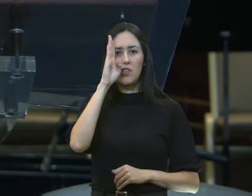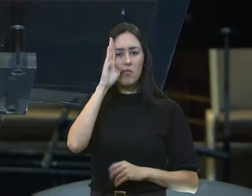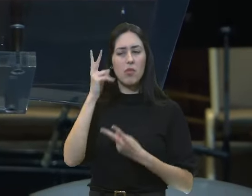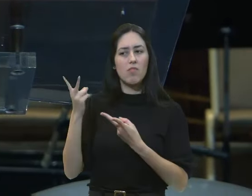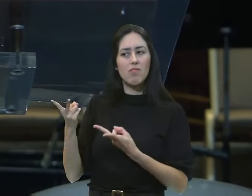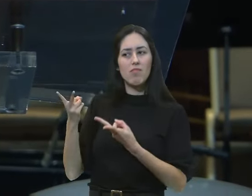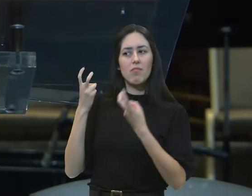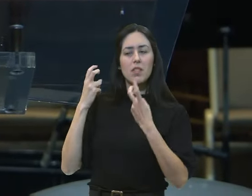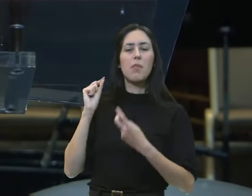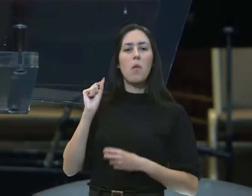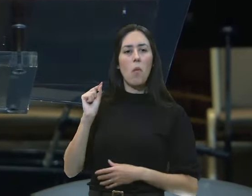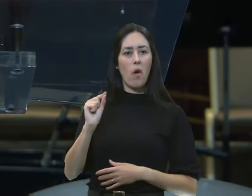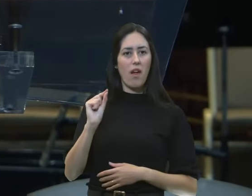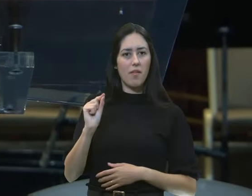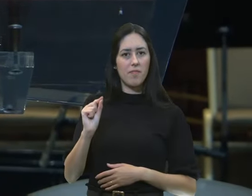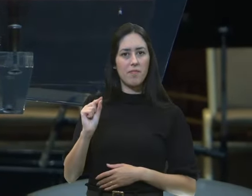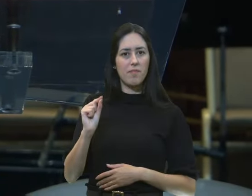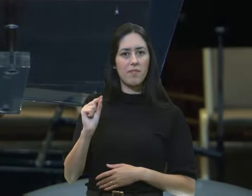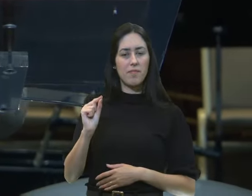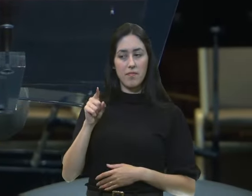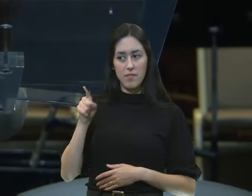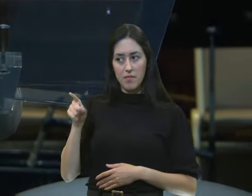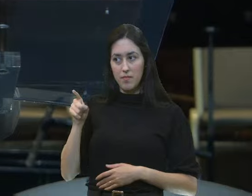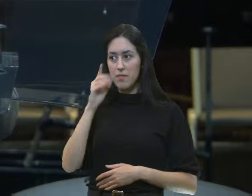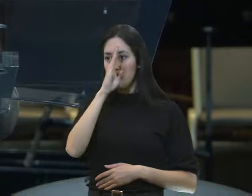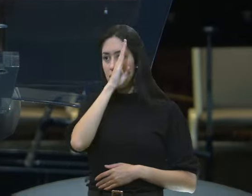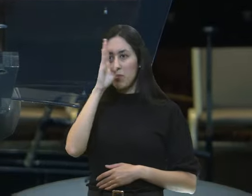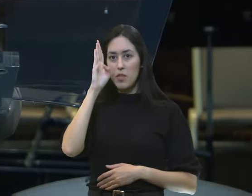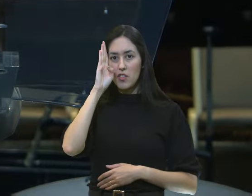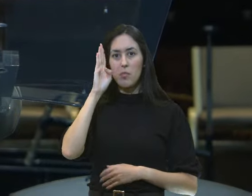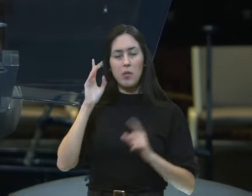se chegou na presença de Jesus.